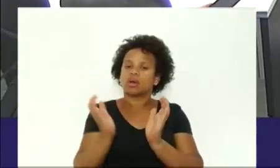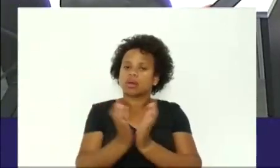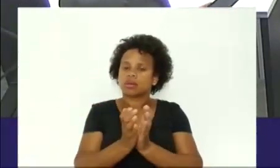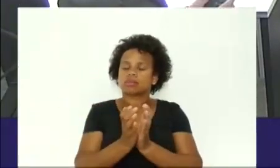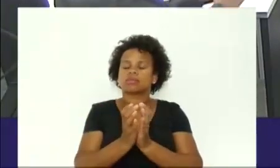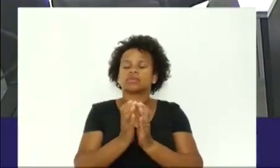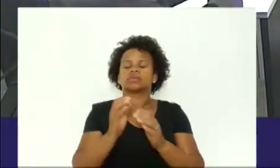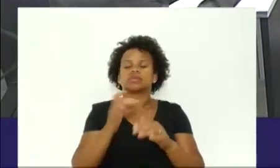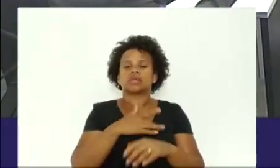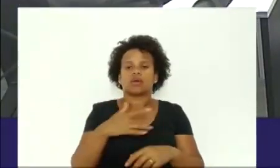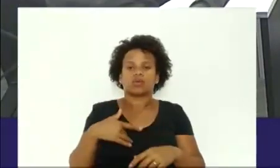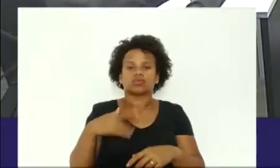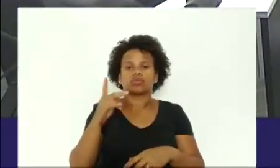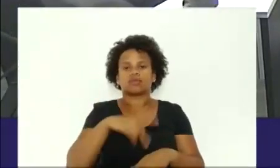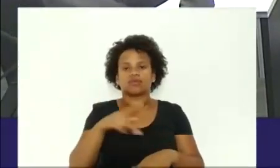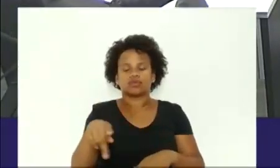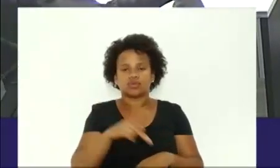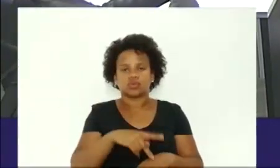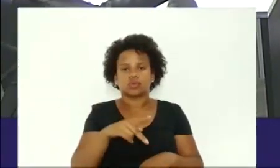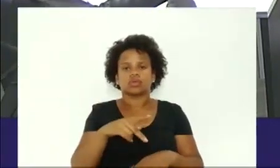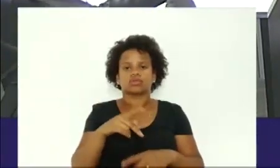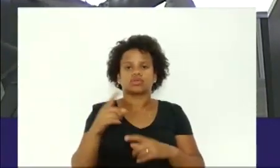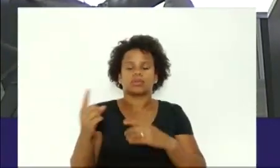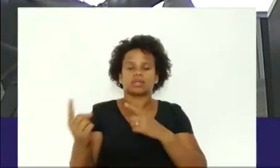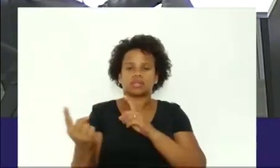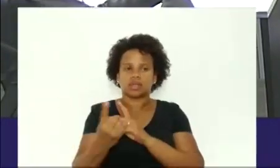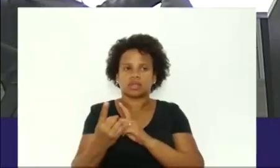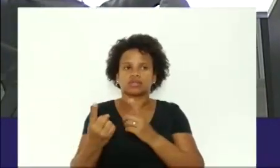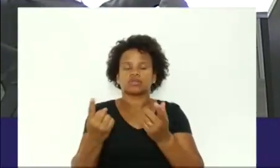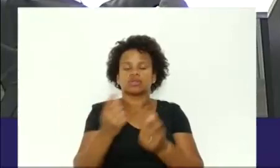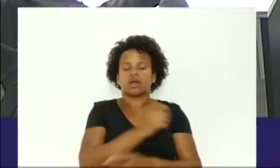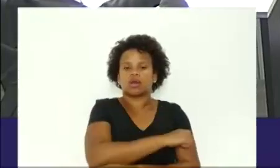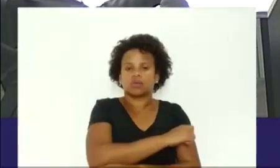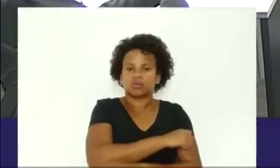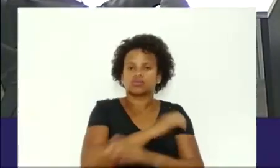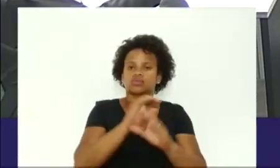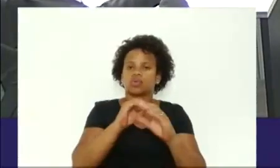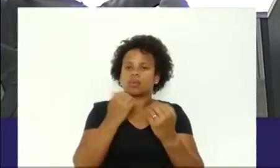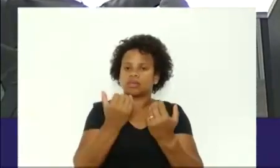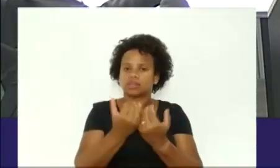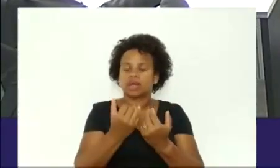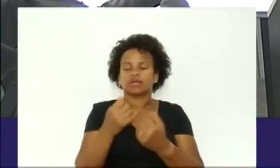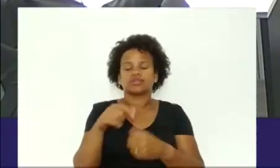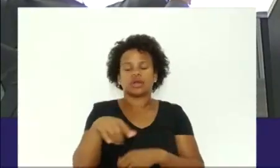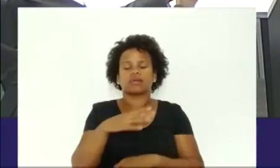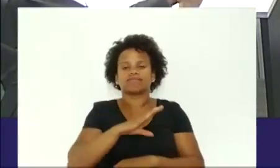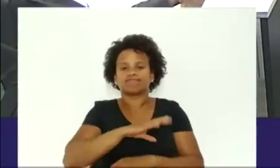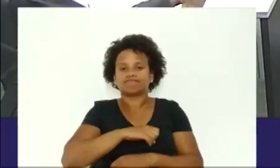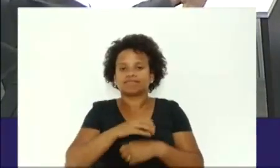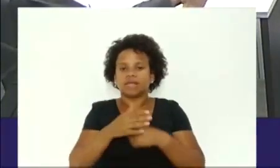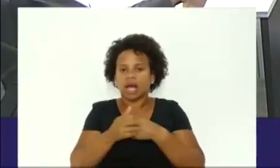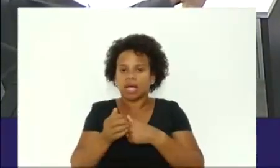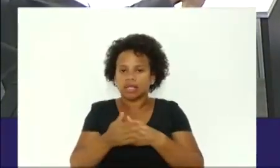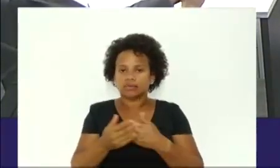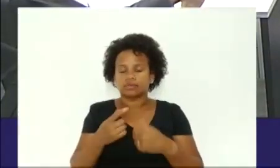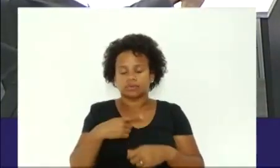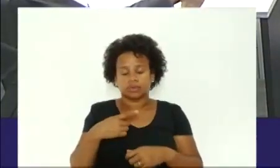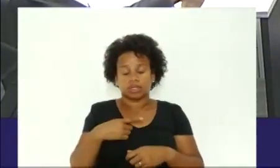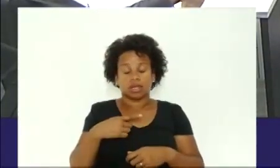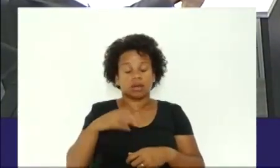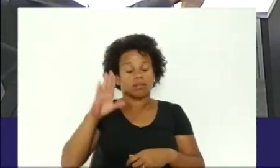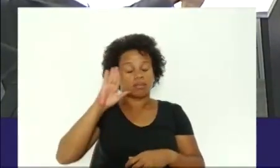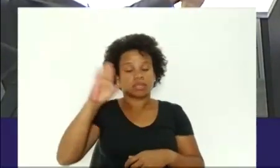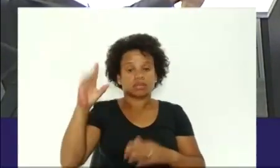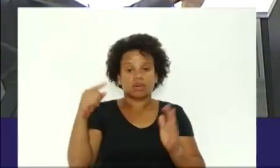professores, pacientes, alunos, família e comunidade pelos quais tem muito carinho. Sua missão é cuidar do ser humano em